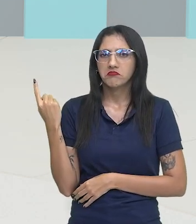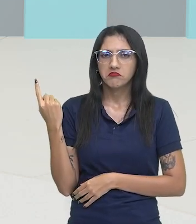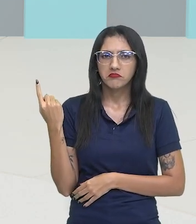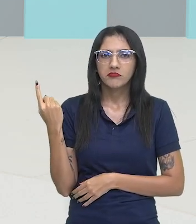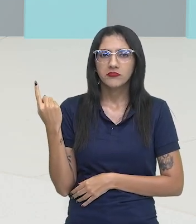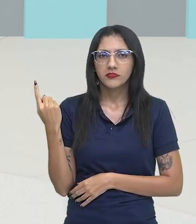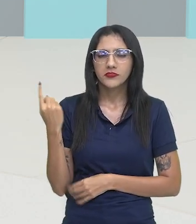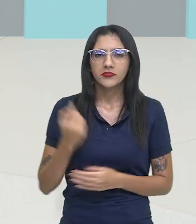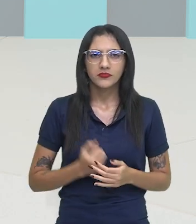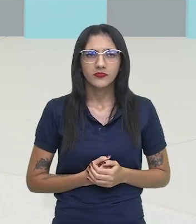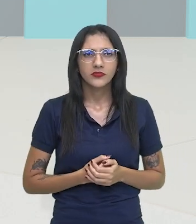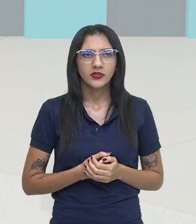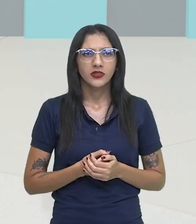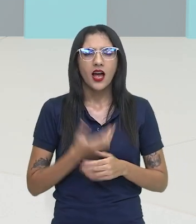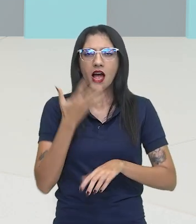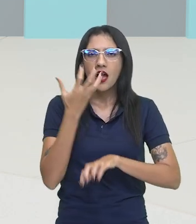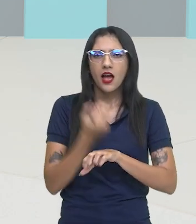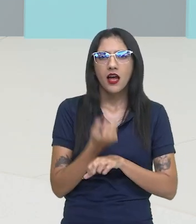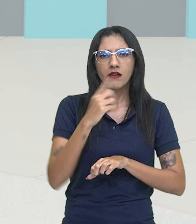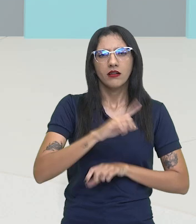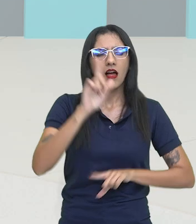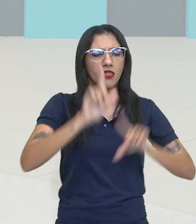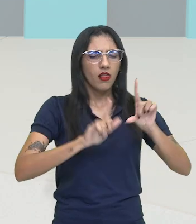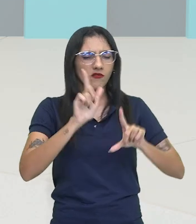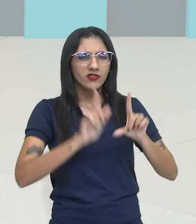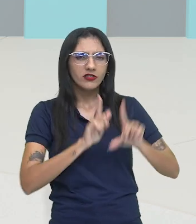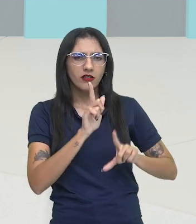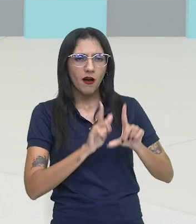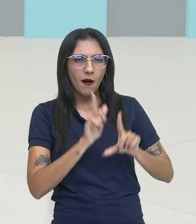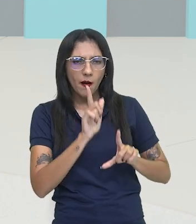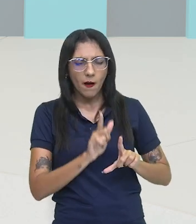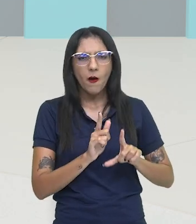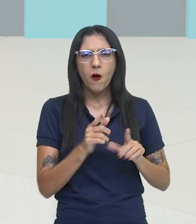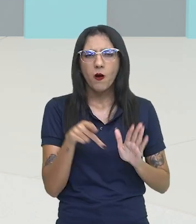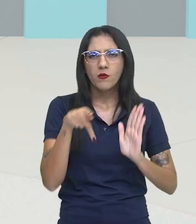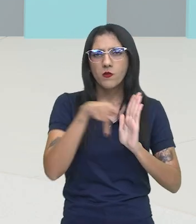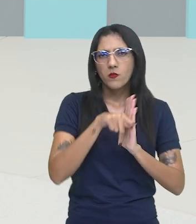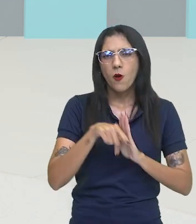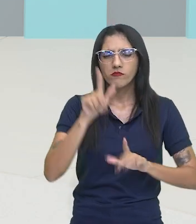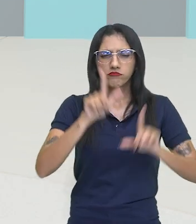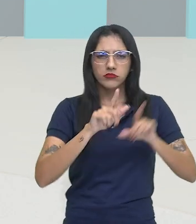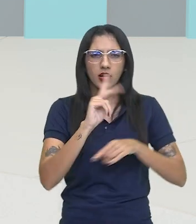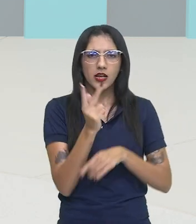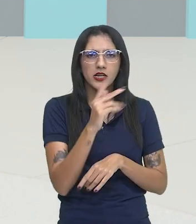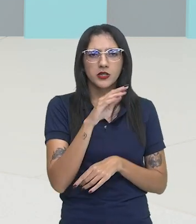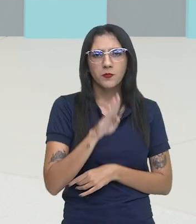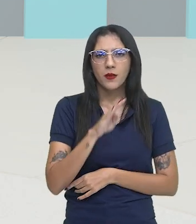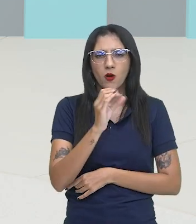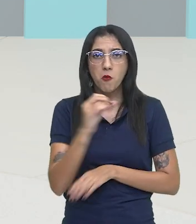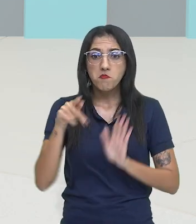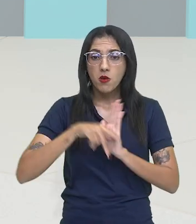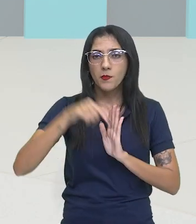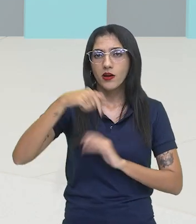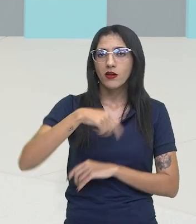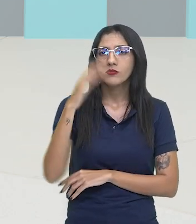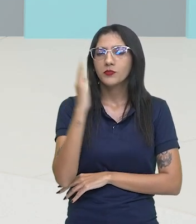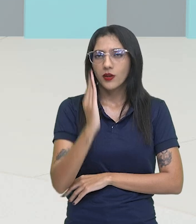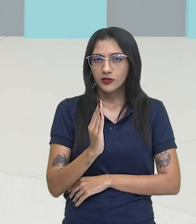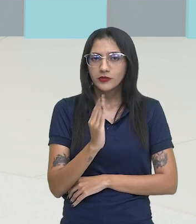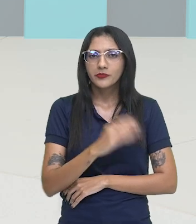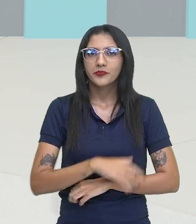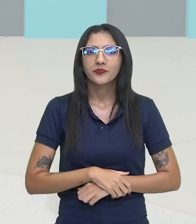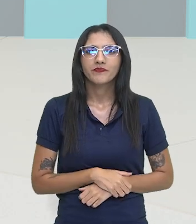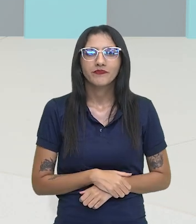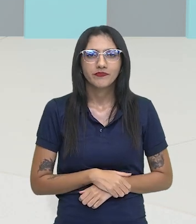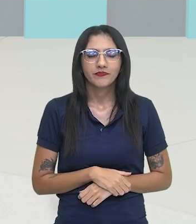do Carnaval. A nova série original da HBO, produzida 100% no Brasil. Vamos continuar para nós verificarmos o